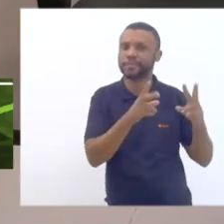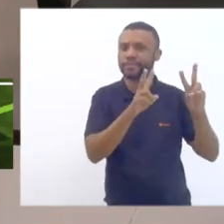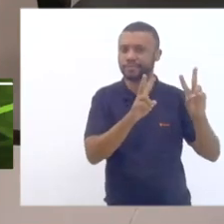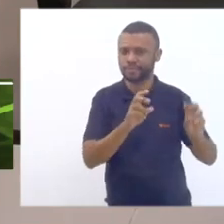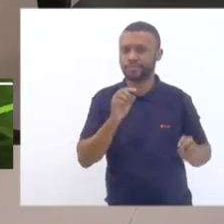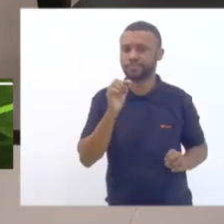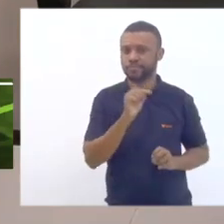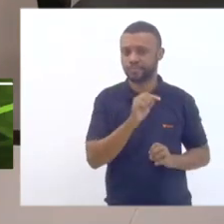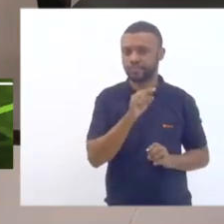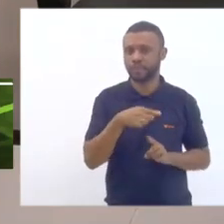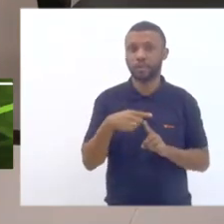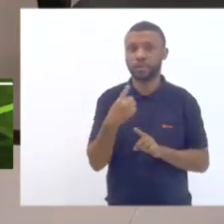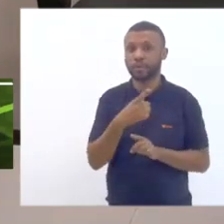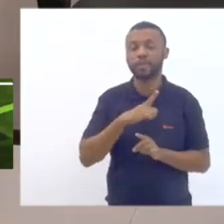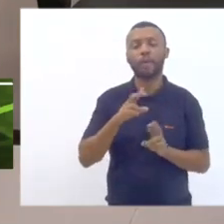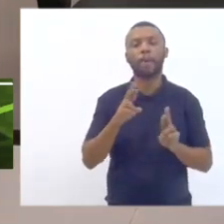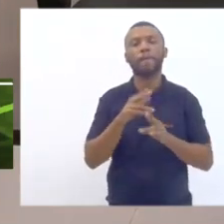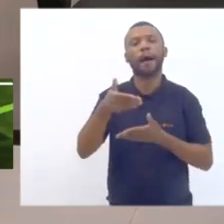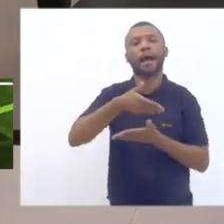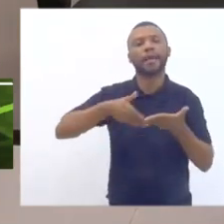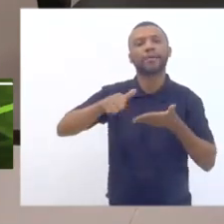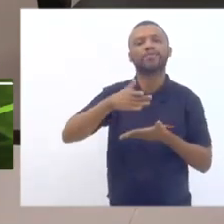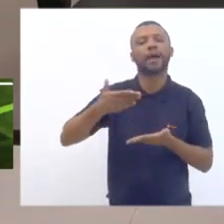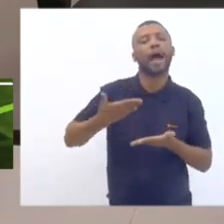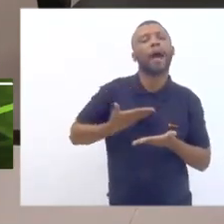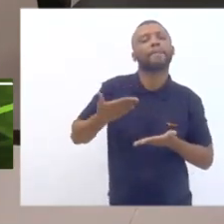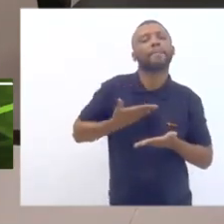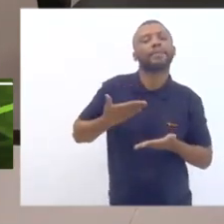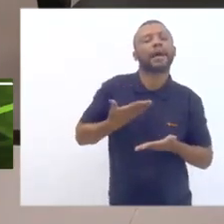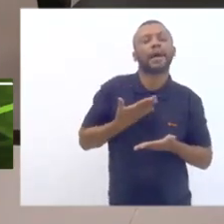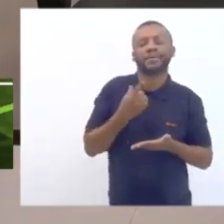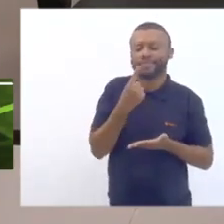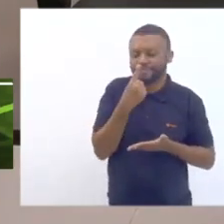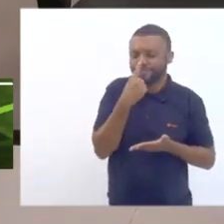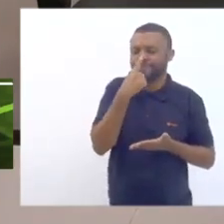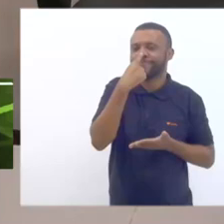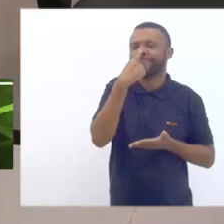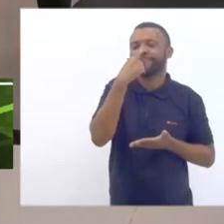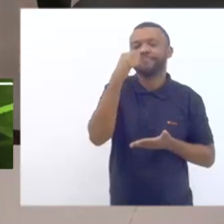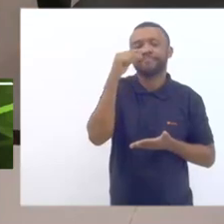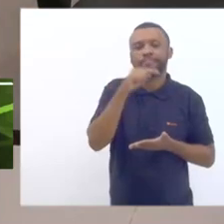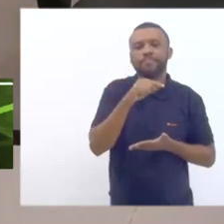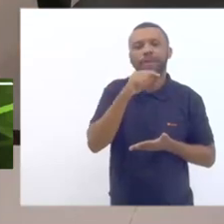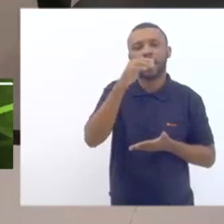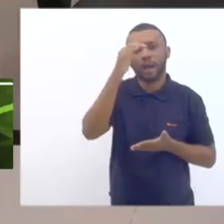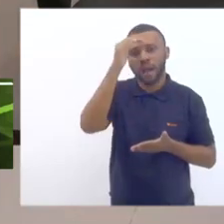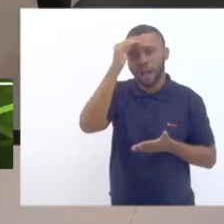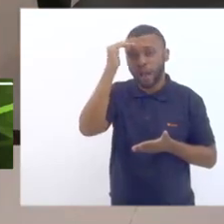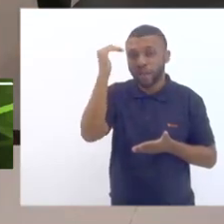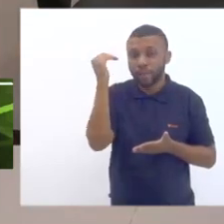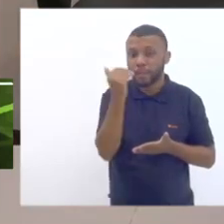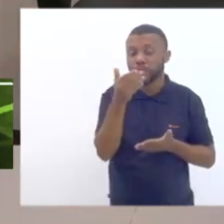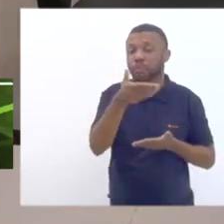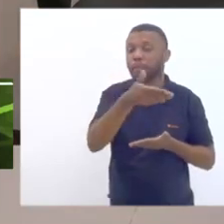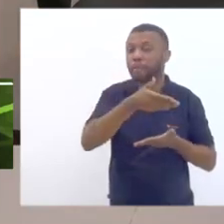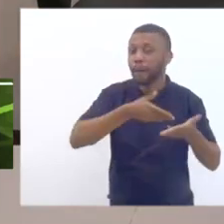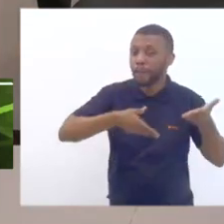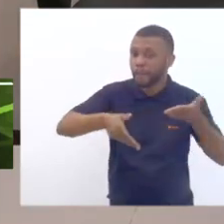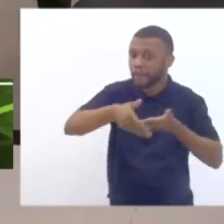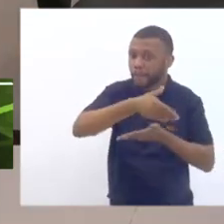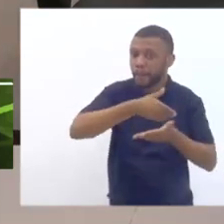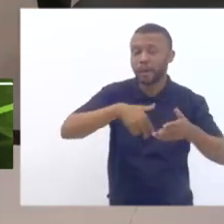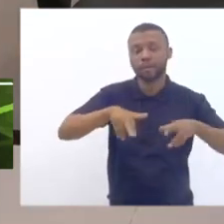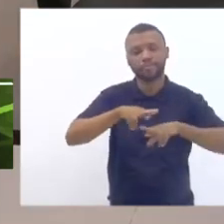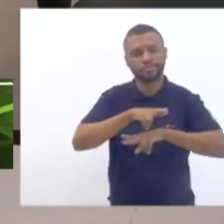nós temos uma relação de amizade para além de respeito mútuo, apesar das